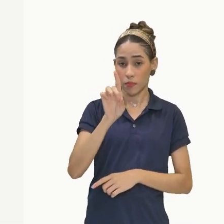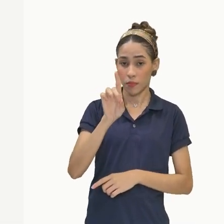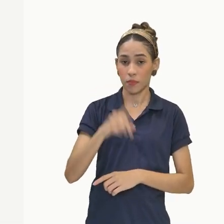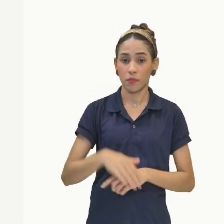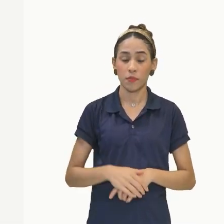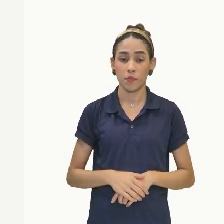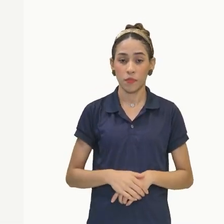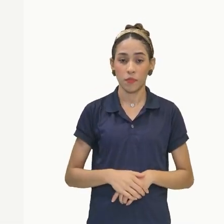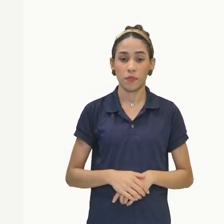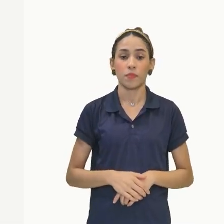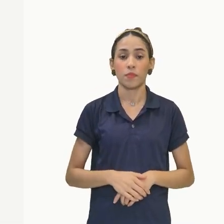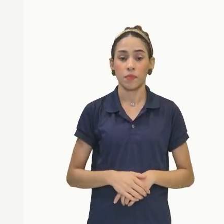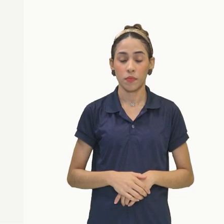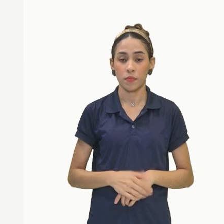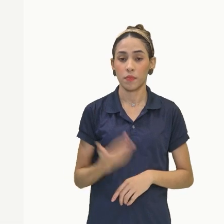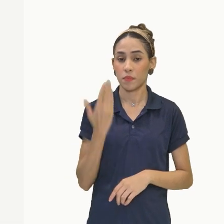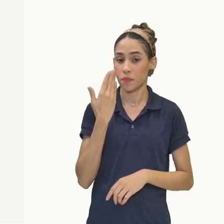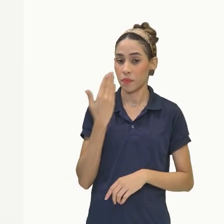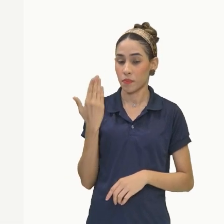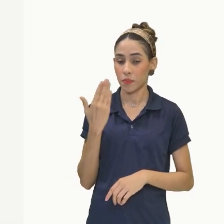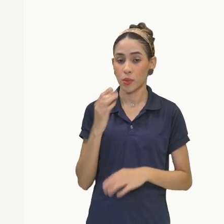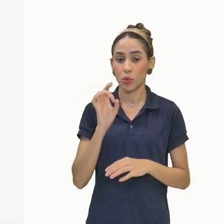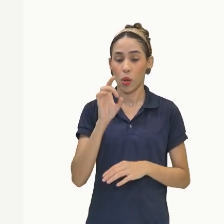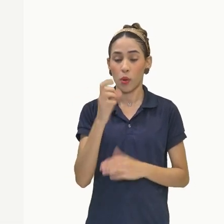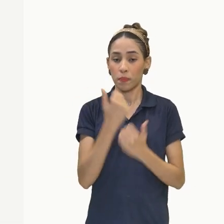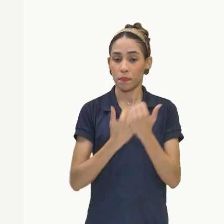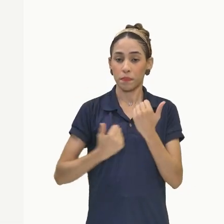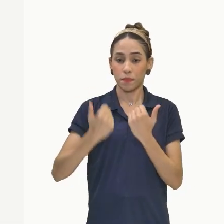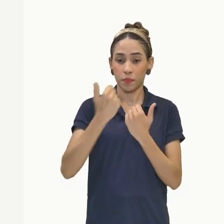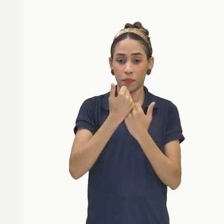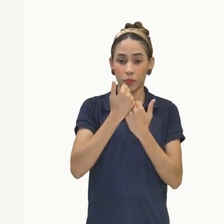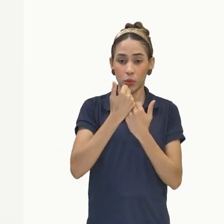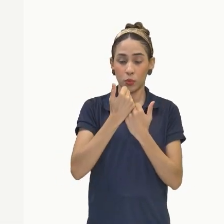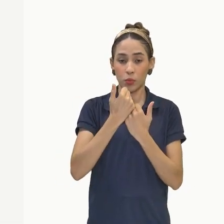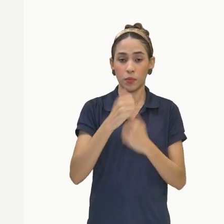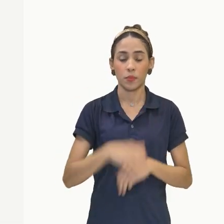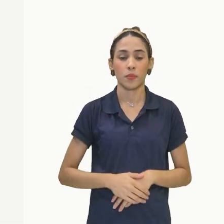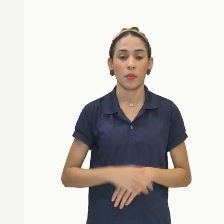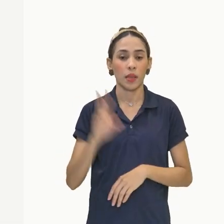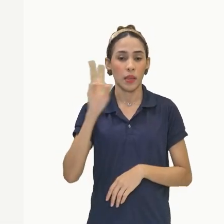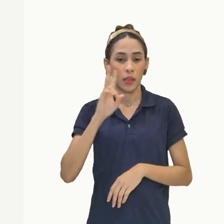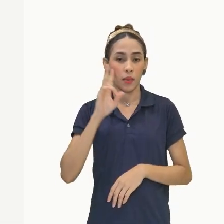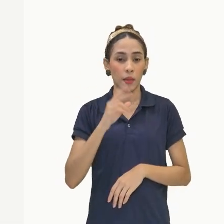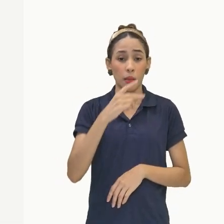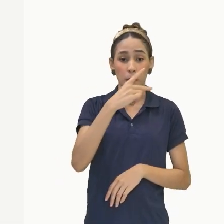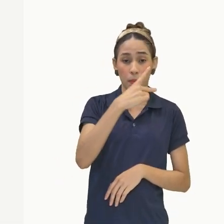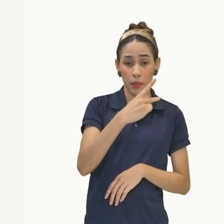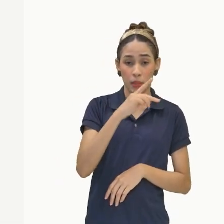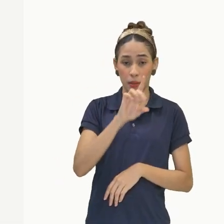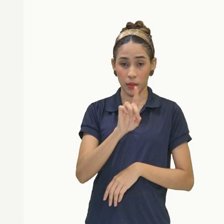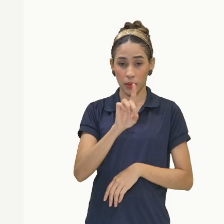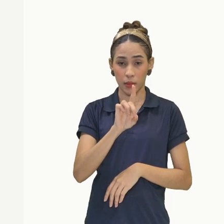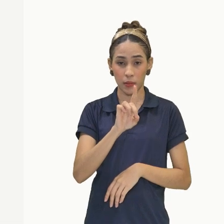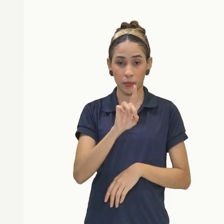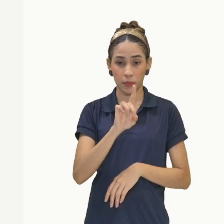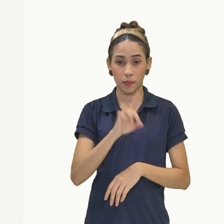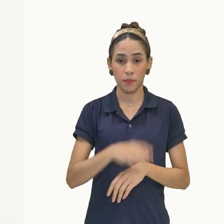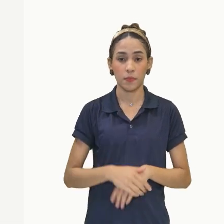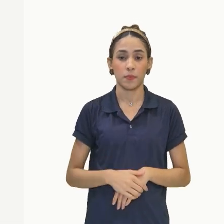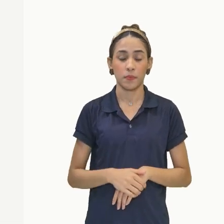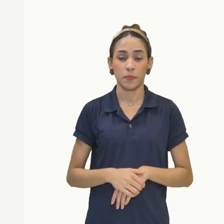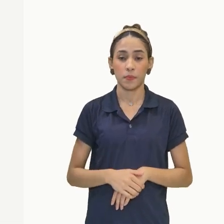corrente, encontrar a potência dissipada agora vai ser simples. Porque lembra, potência dissipada está aqui para lembrar a